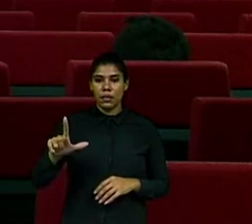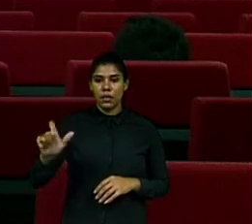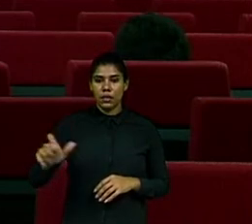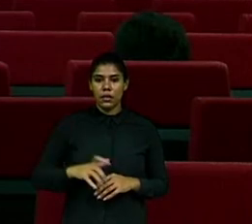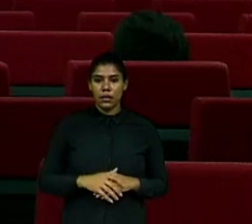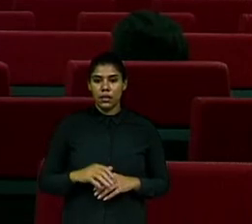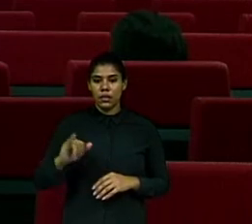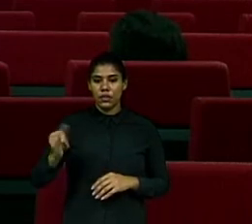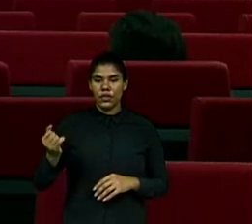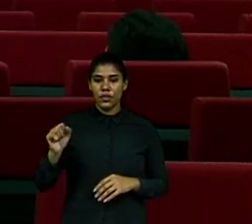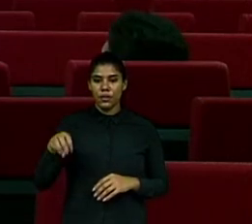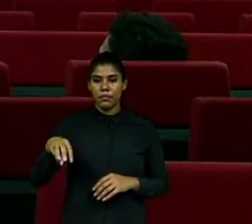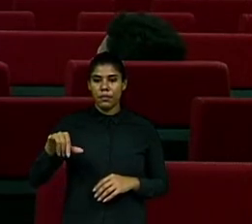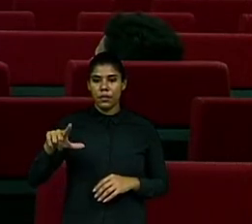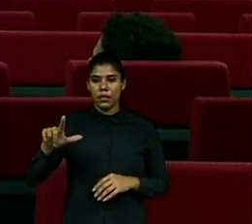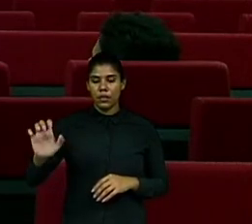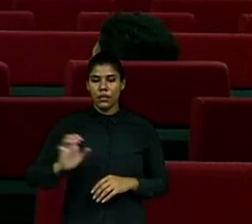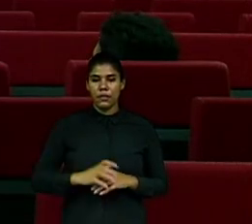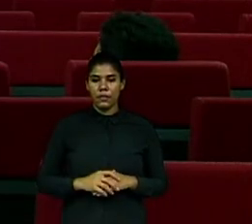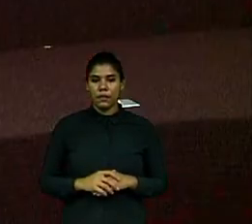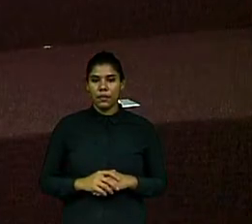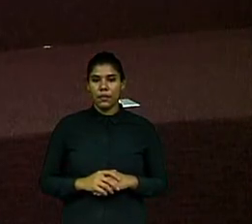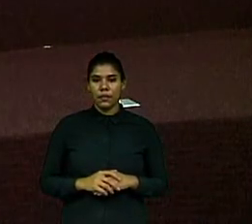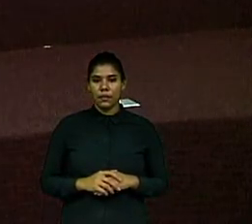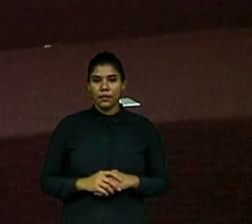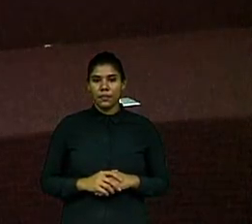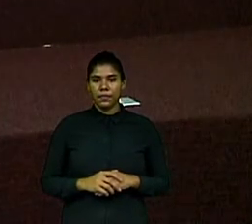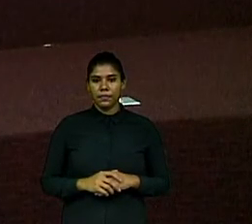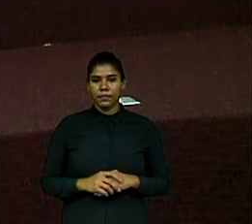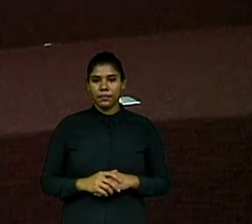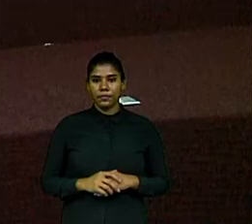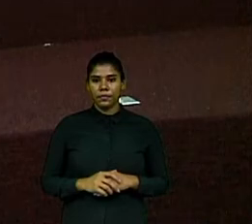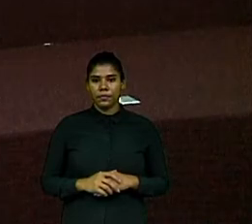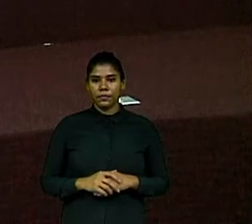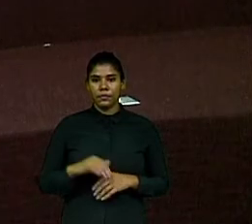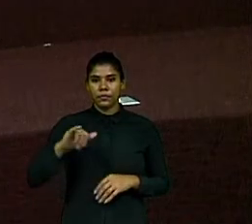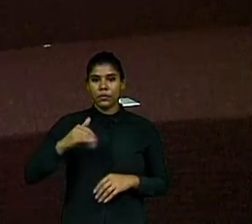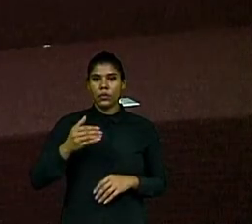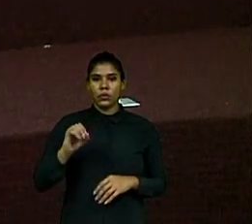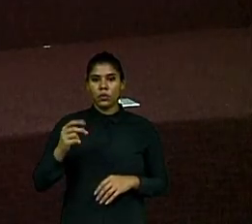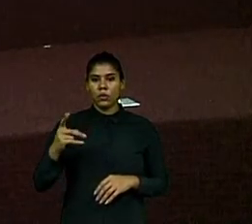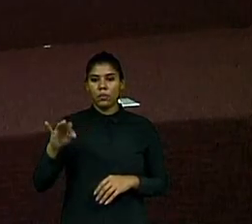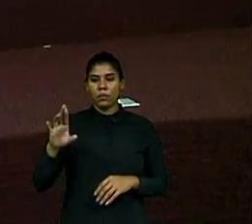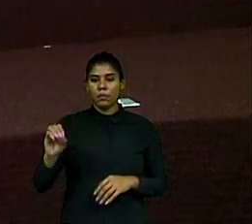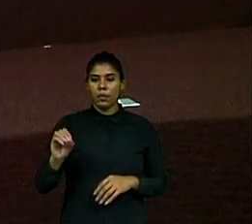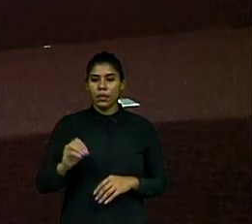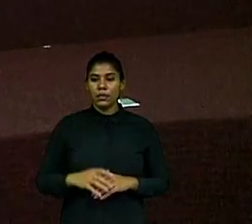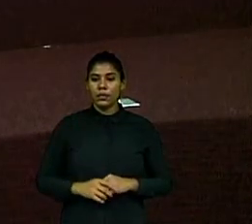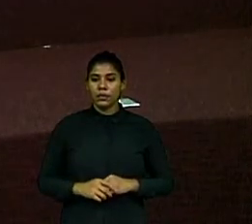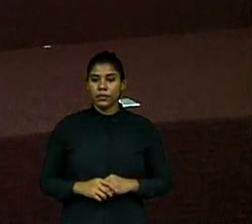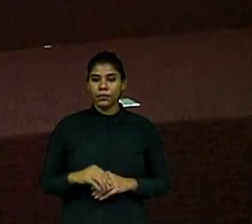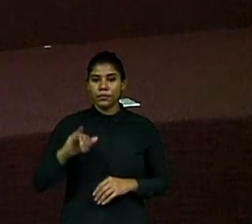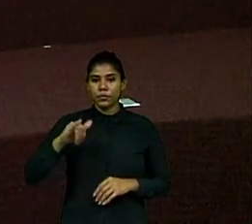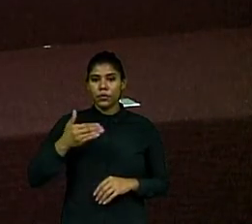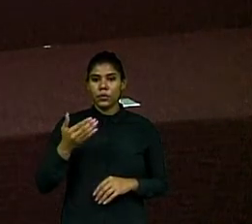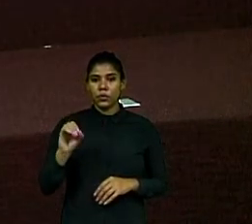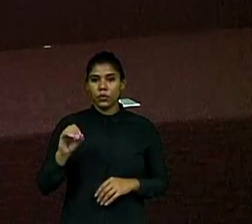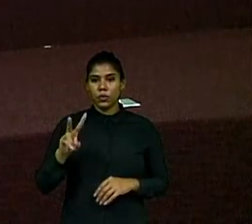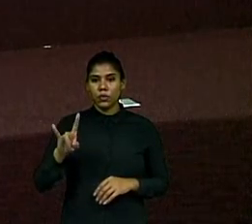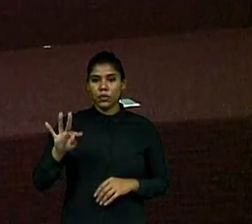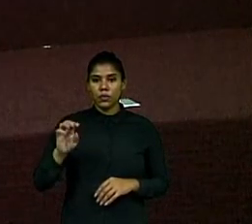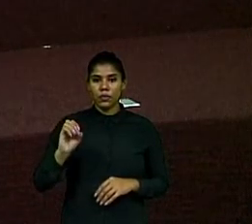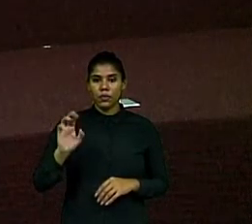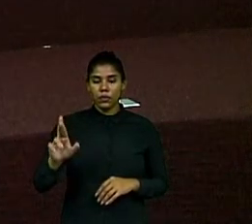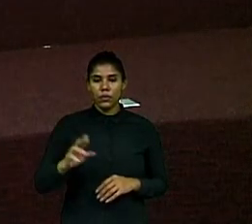João Elenilson Coutinho Martins João Pedro de Souza Freitas João Vitor Barbosa